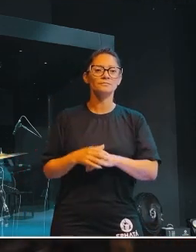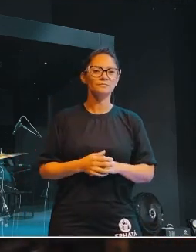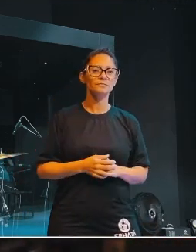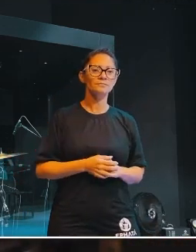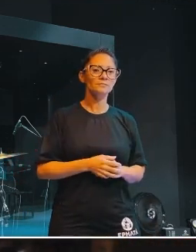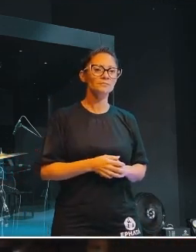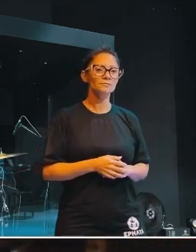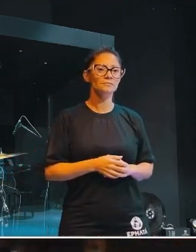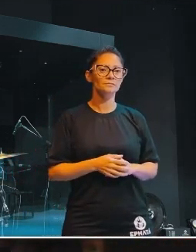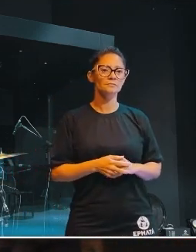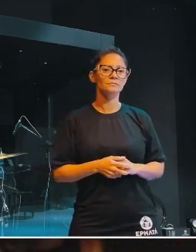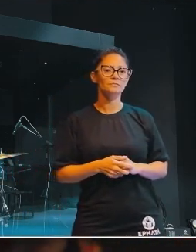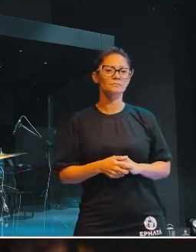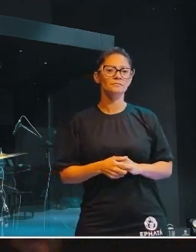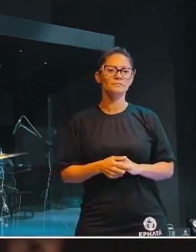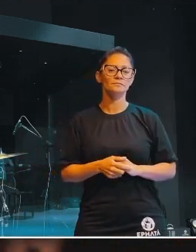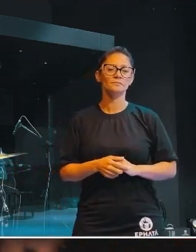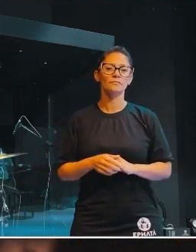nunca entre, eu vou falar baixinho,